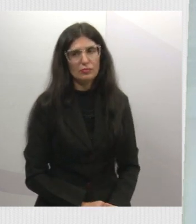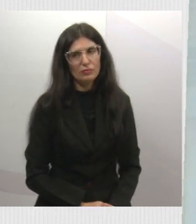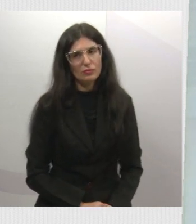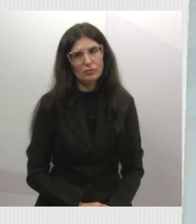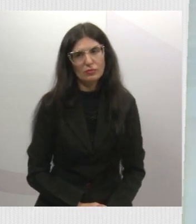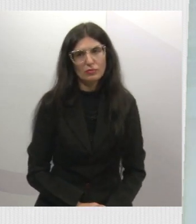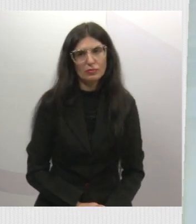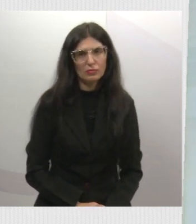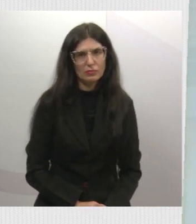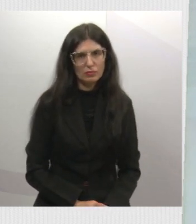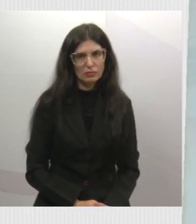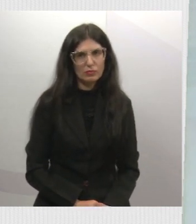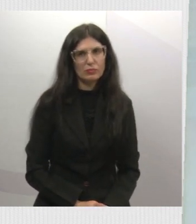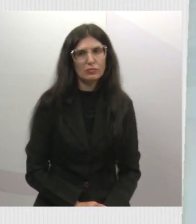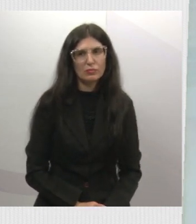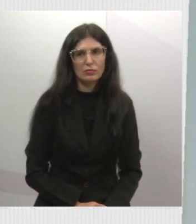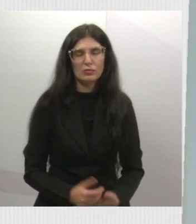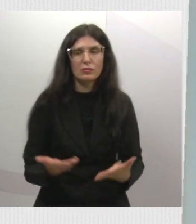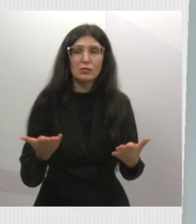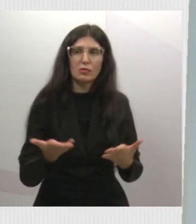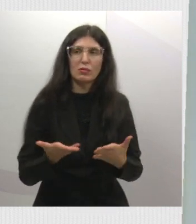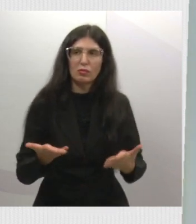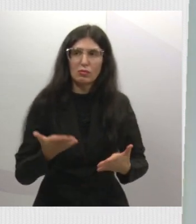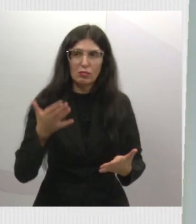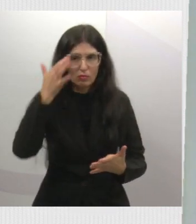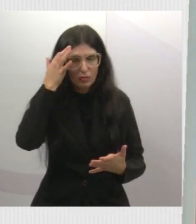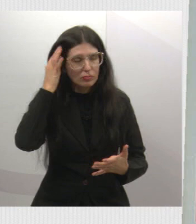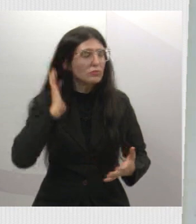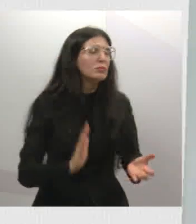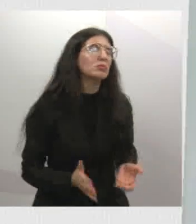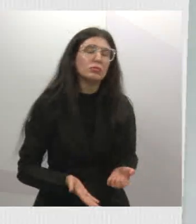Agora iremos falar das despesas.